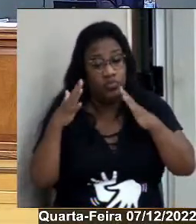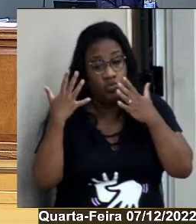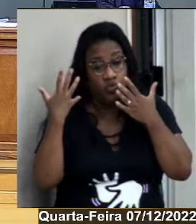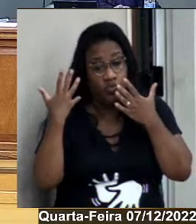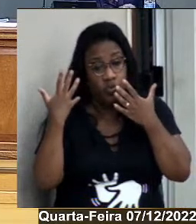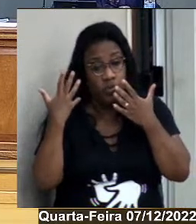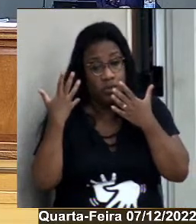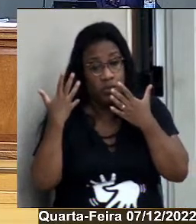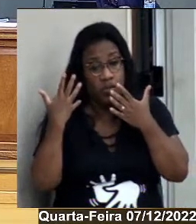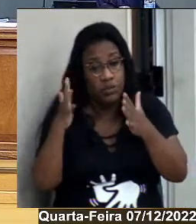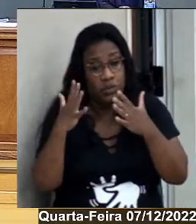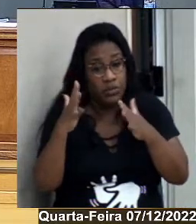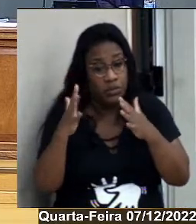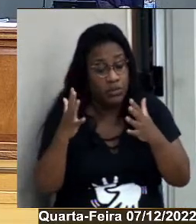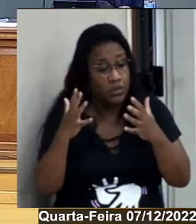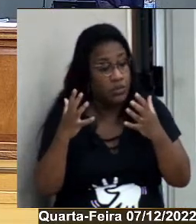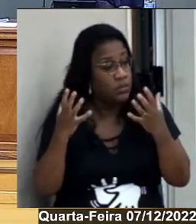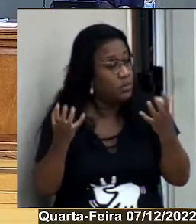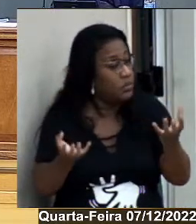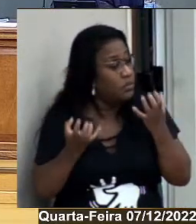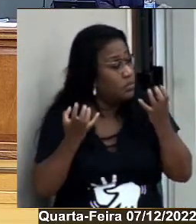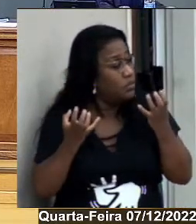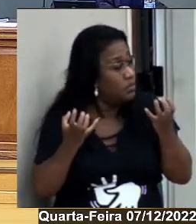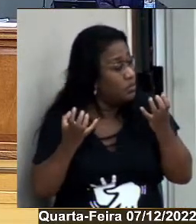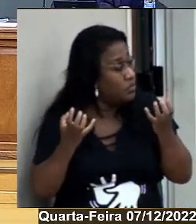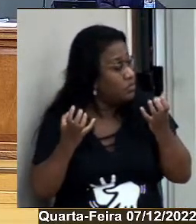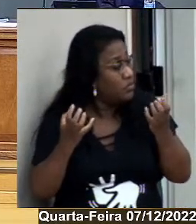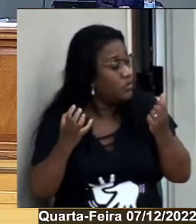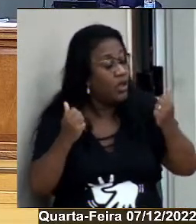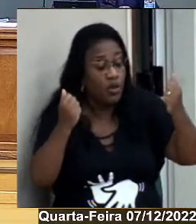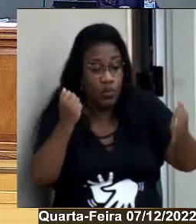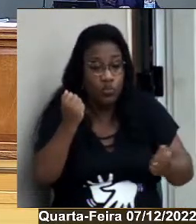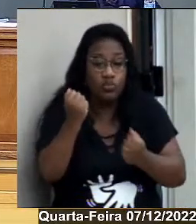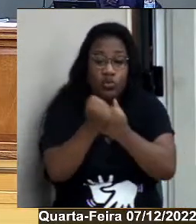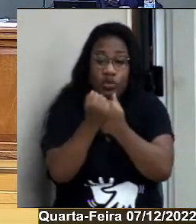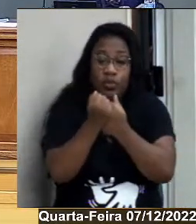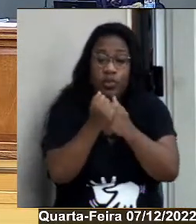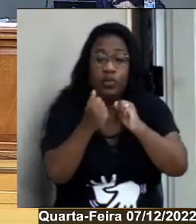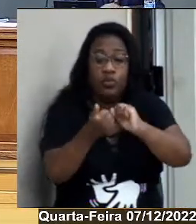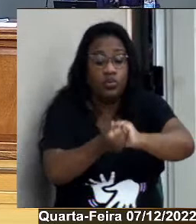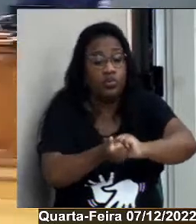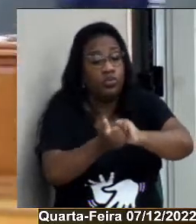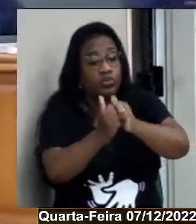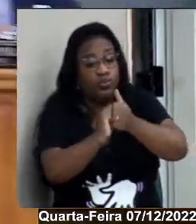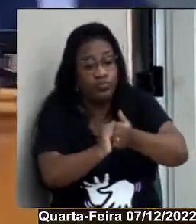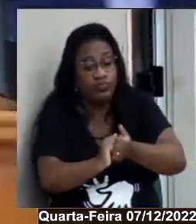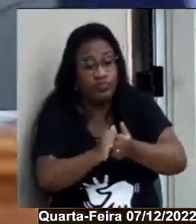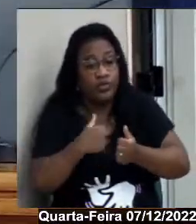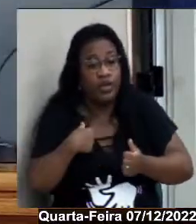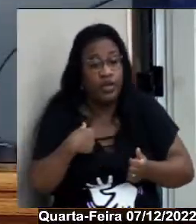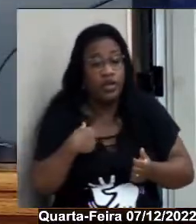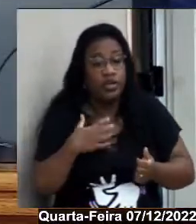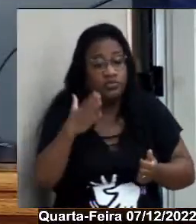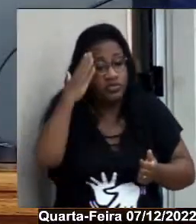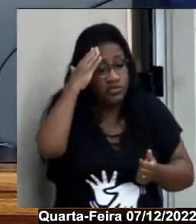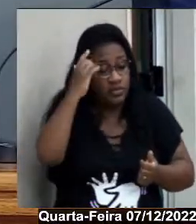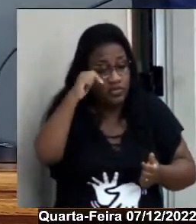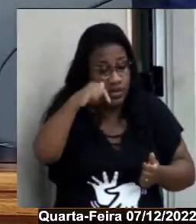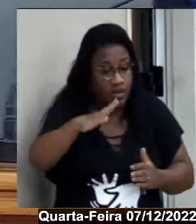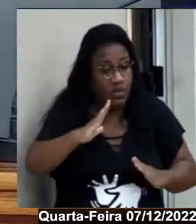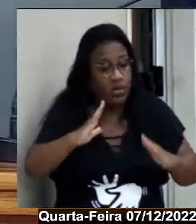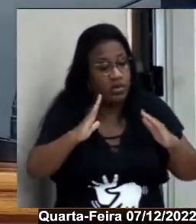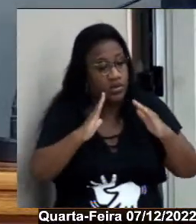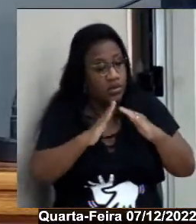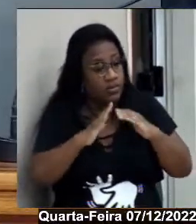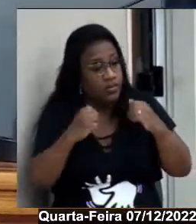Parabéns, professor. A gente quer reiterar o nosso apoio ao esporte. A gente sabe que hoje, na nossa comunidade, o